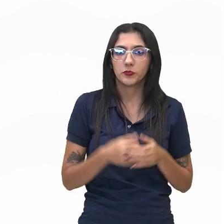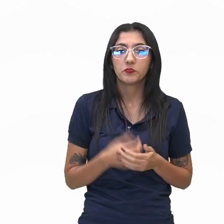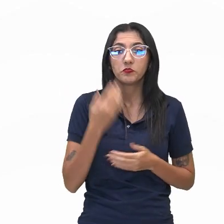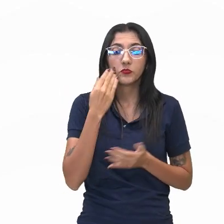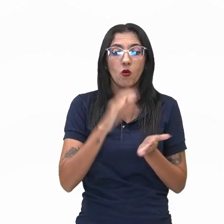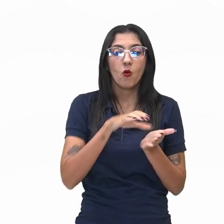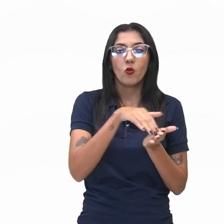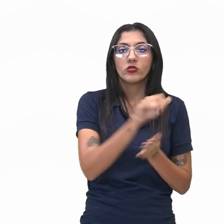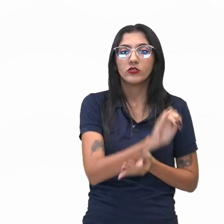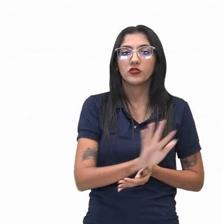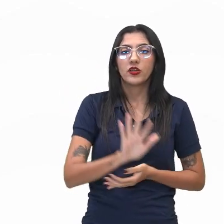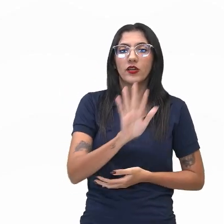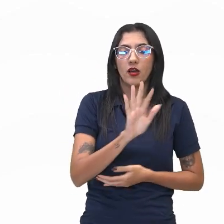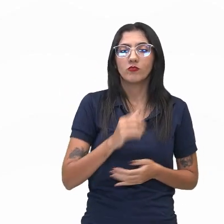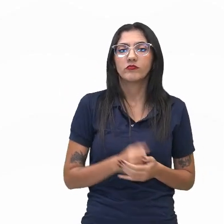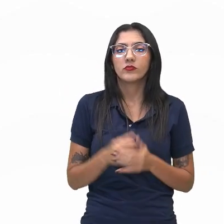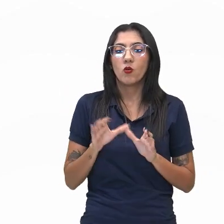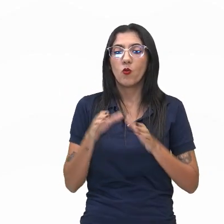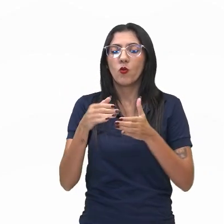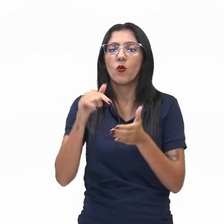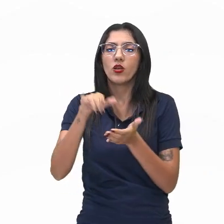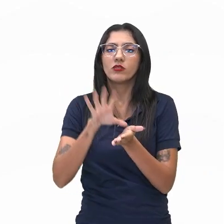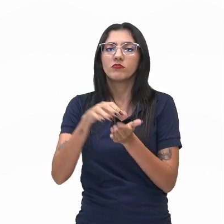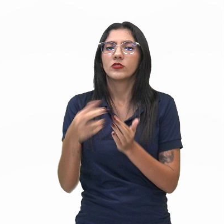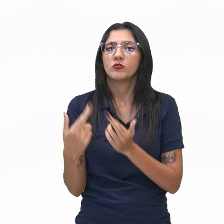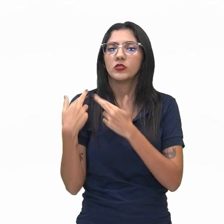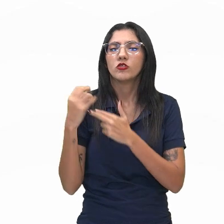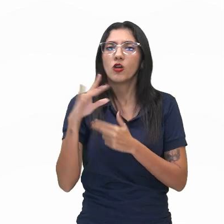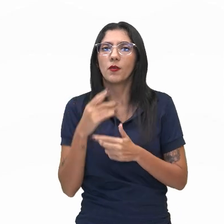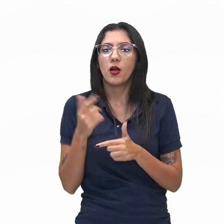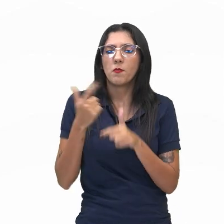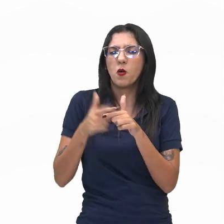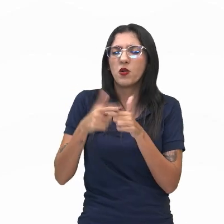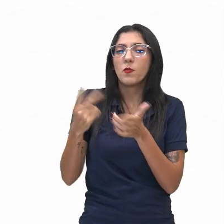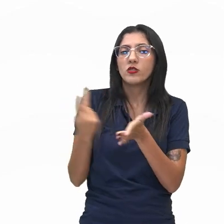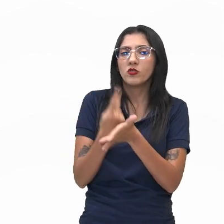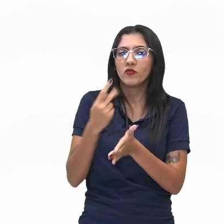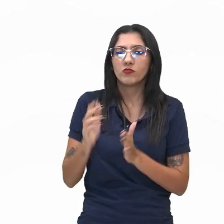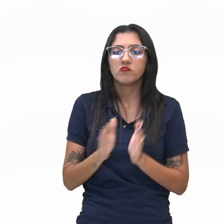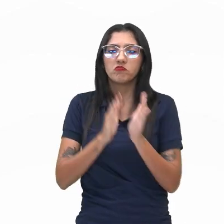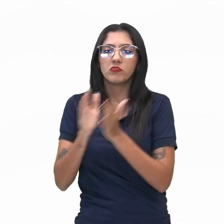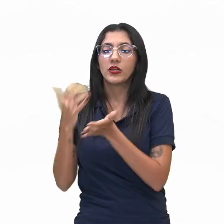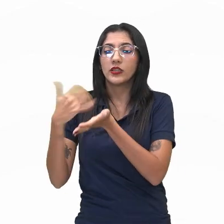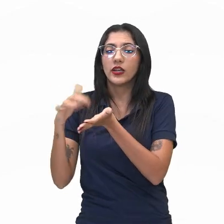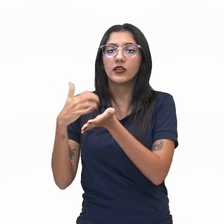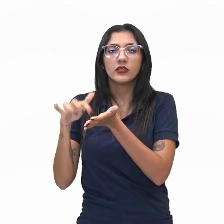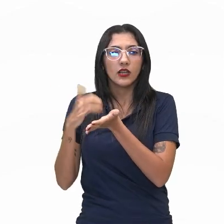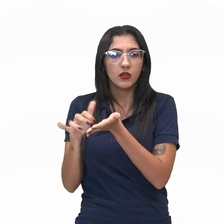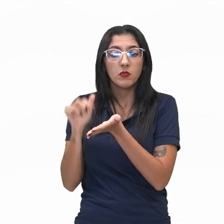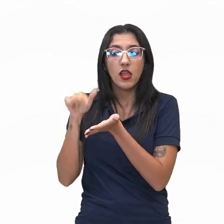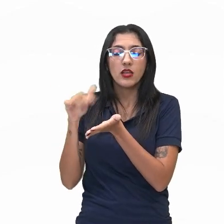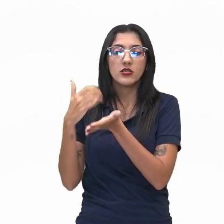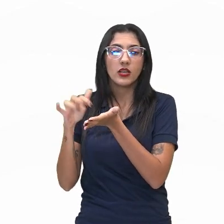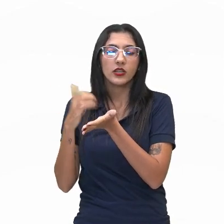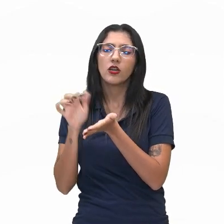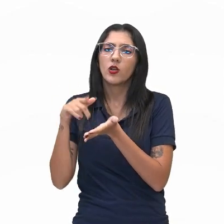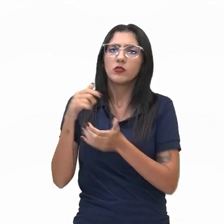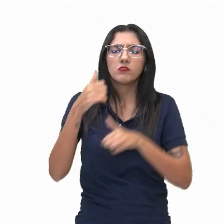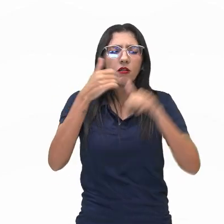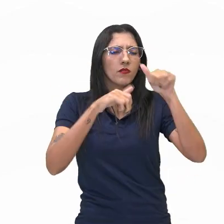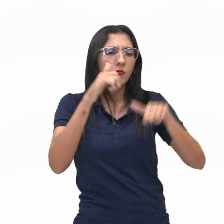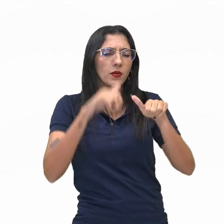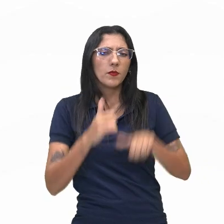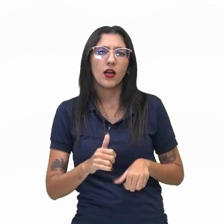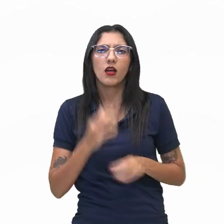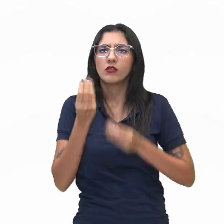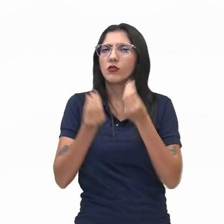Conselho Geral, o órgão de solução de controvérsias e o secretariado, onde eles observam, né, como é que ocorre